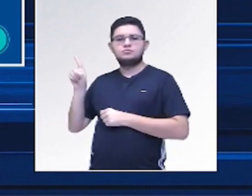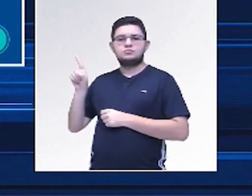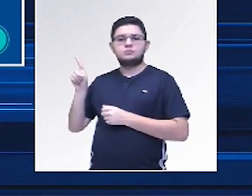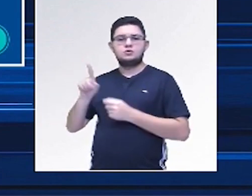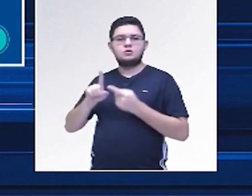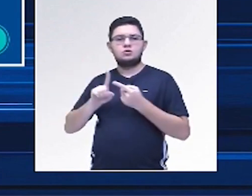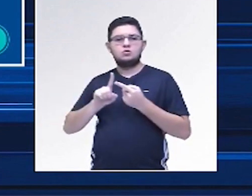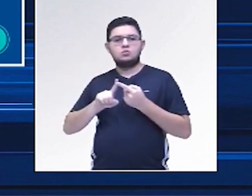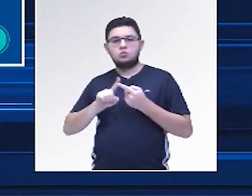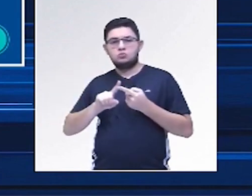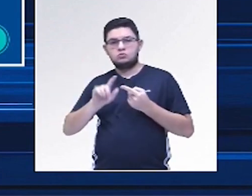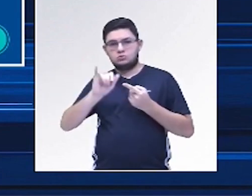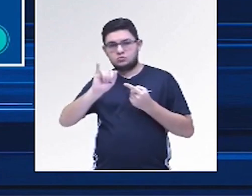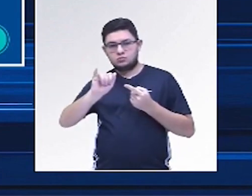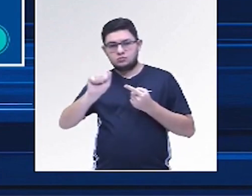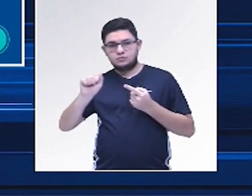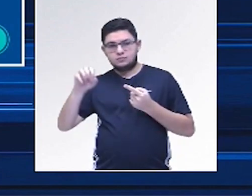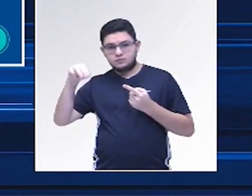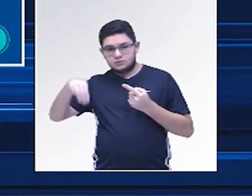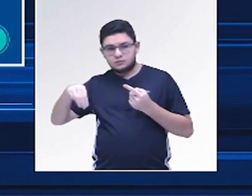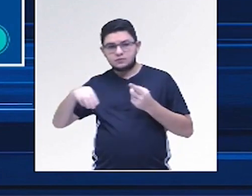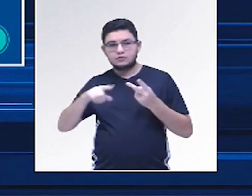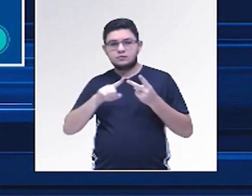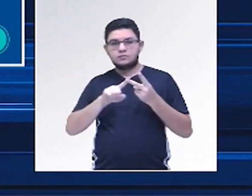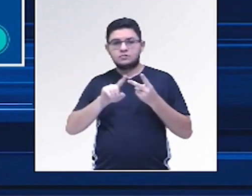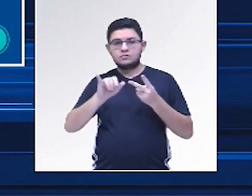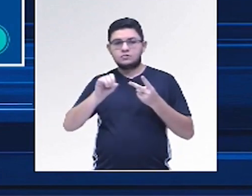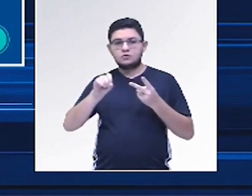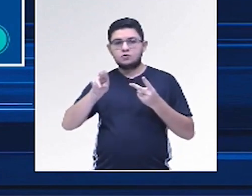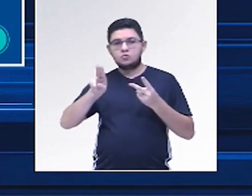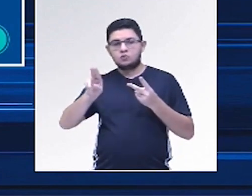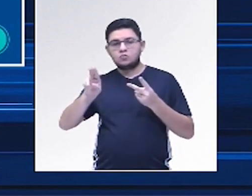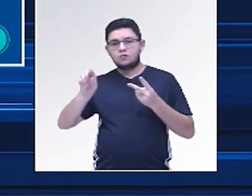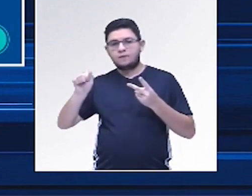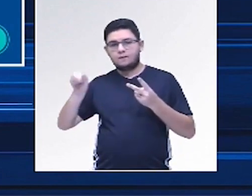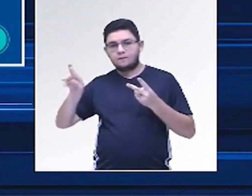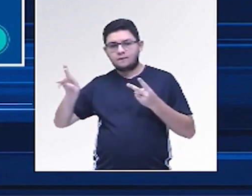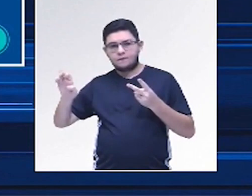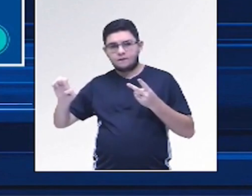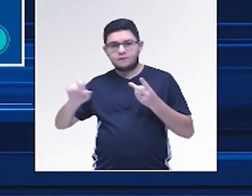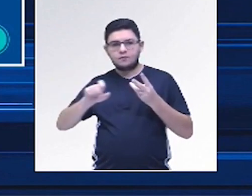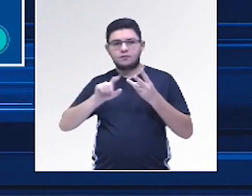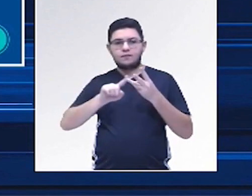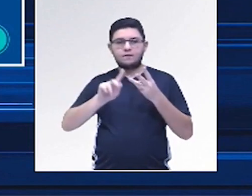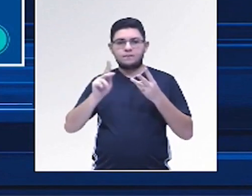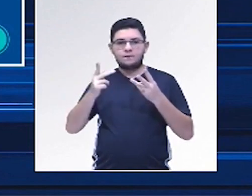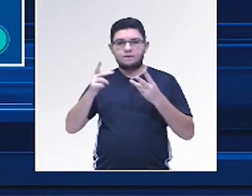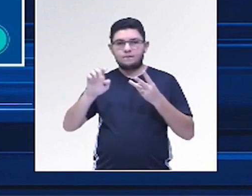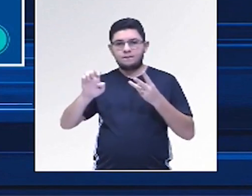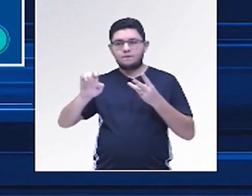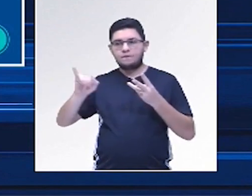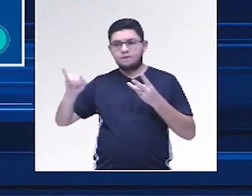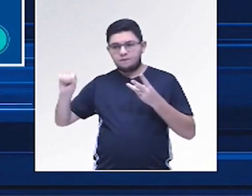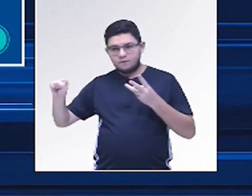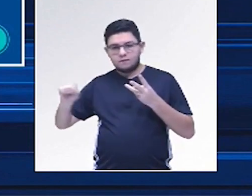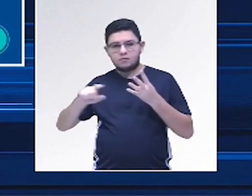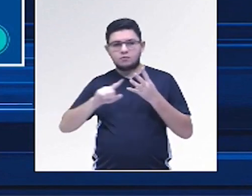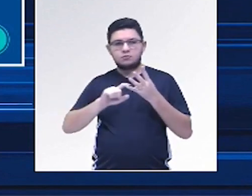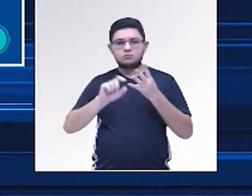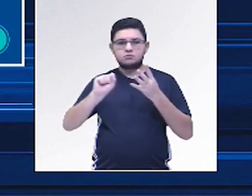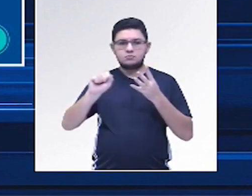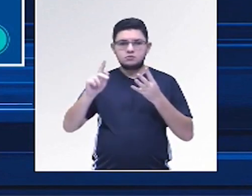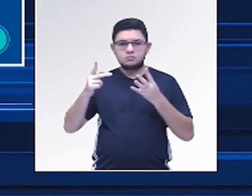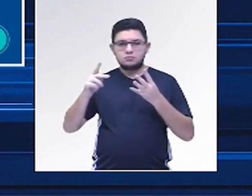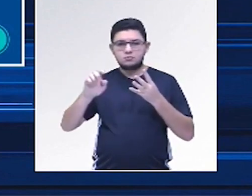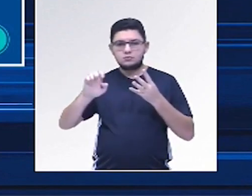Tá em amarelo, tá em destaque. You are, he is... She is, it is,